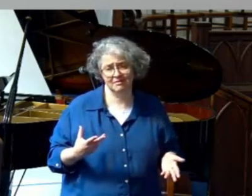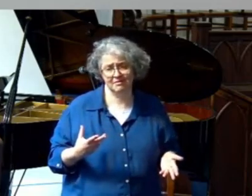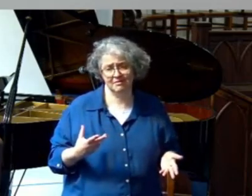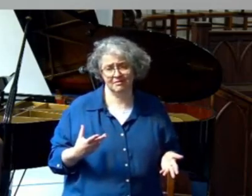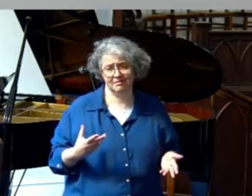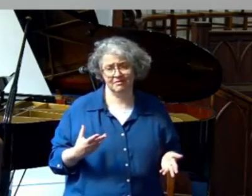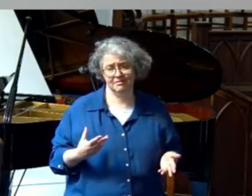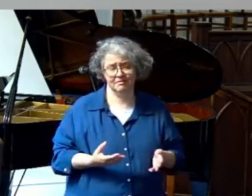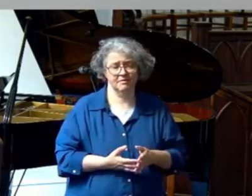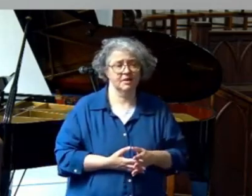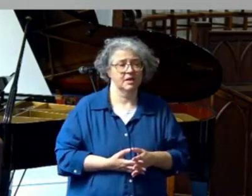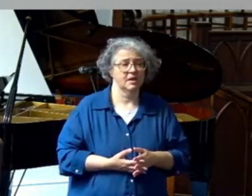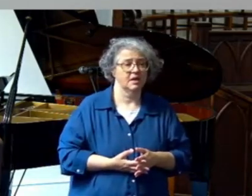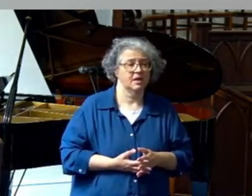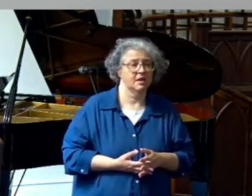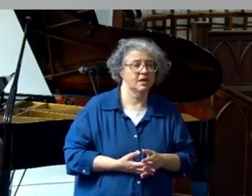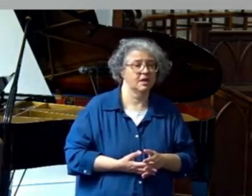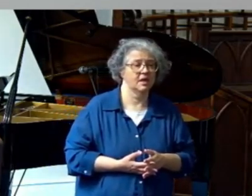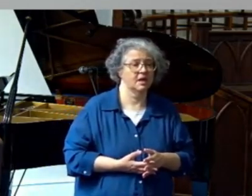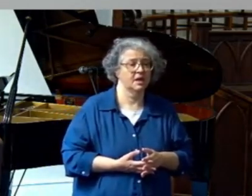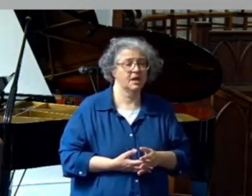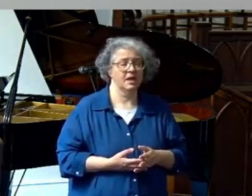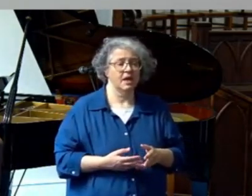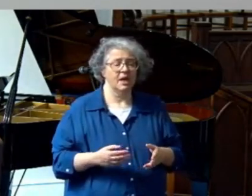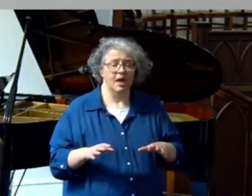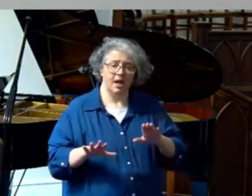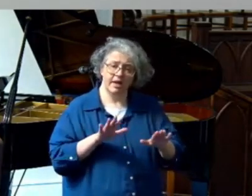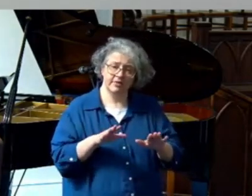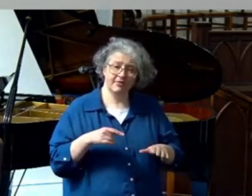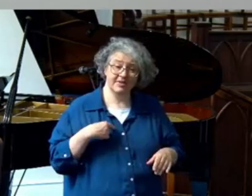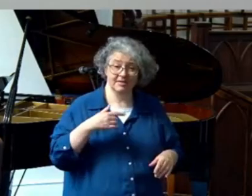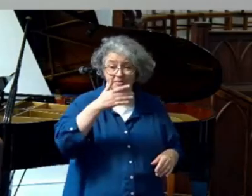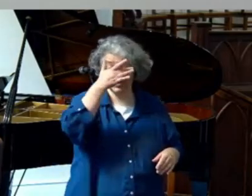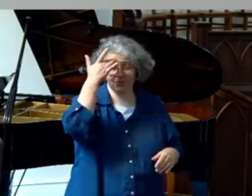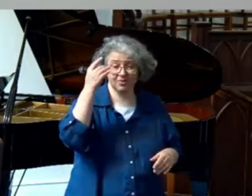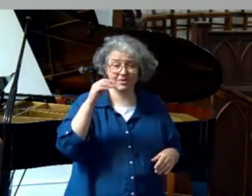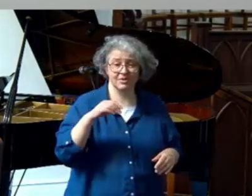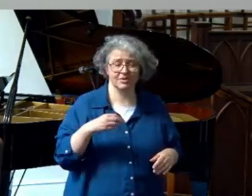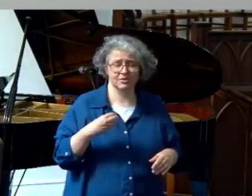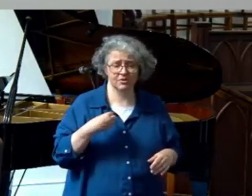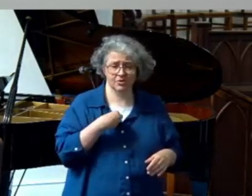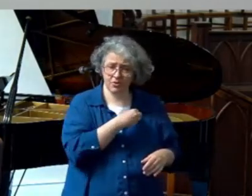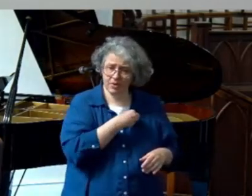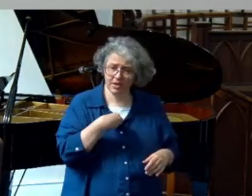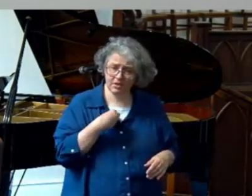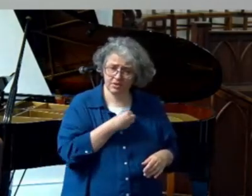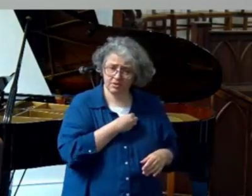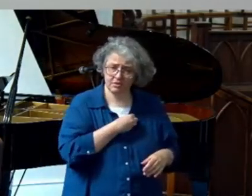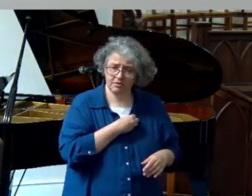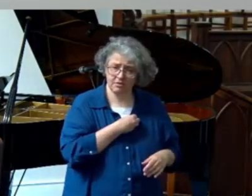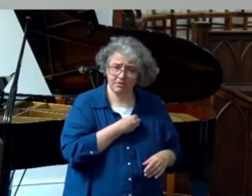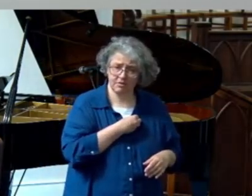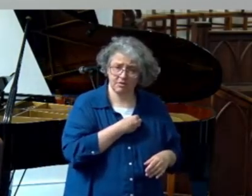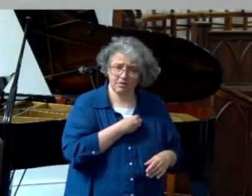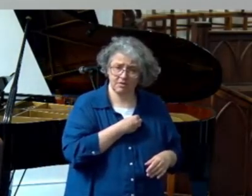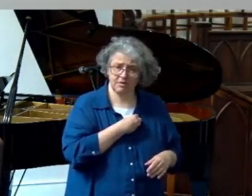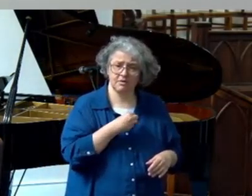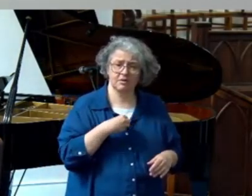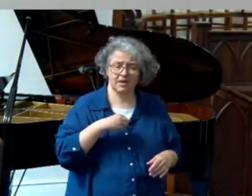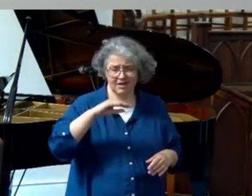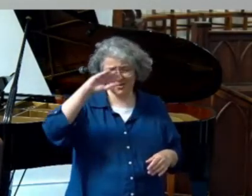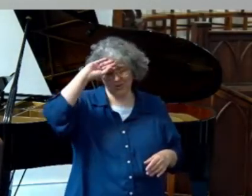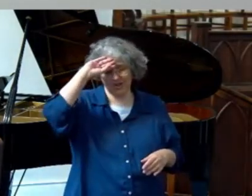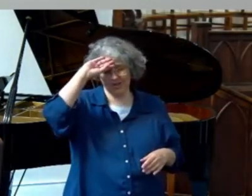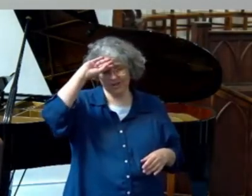se o Senhor me der a cura, se o Senhor me permitir viver um pouco mais, eu quero fazer diferente. Eu quero